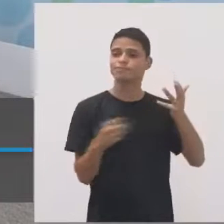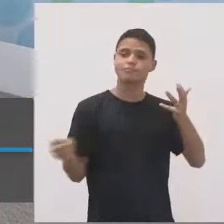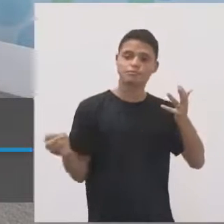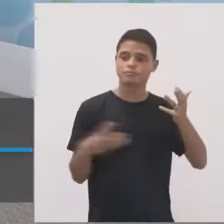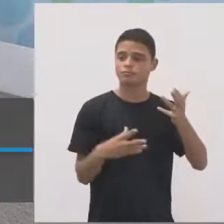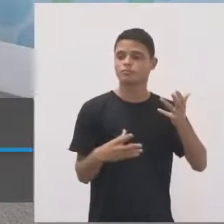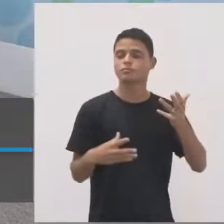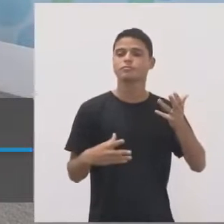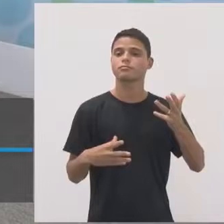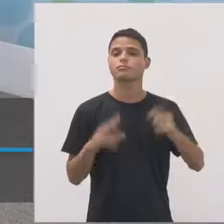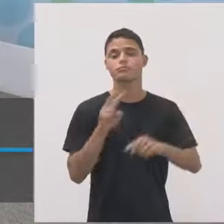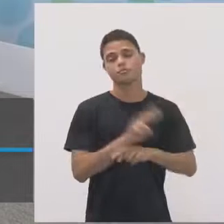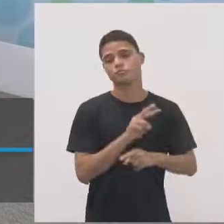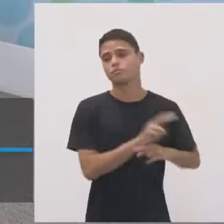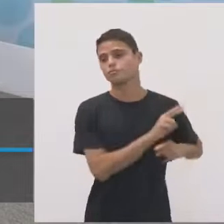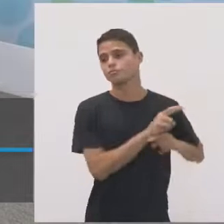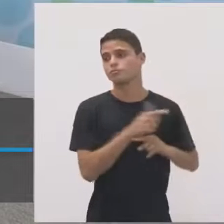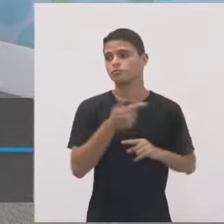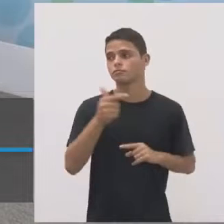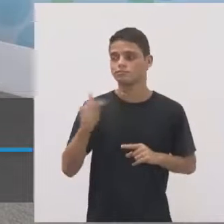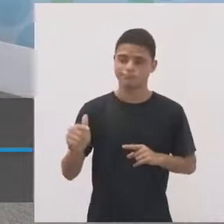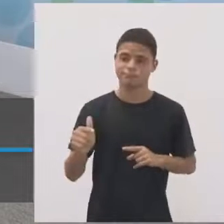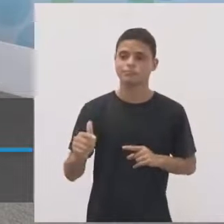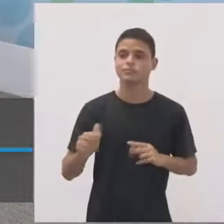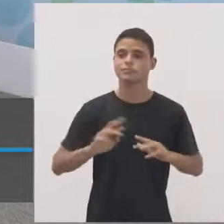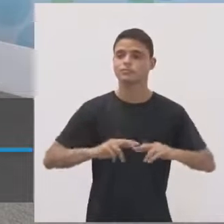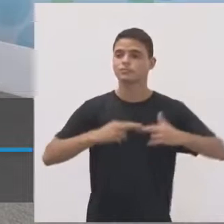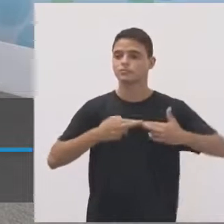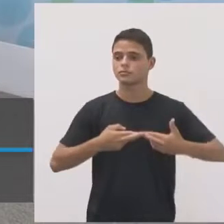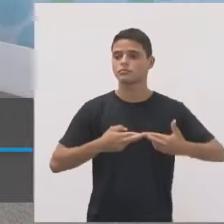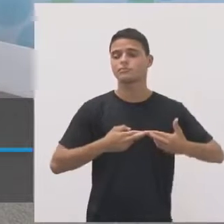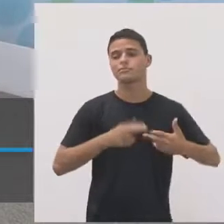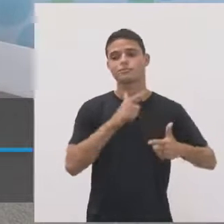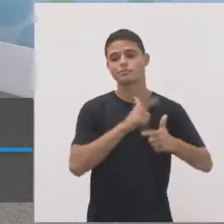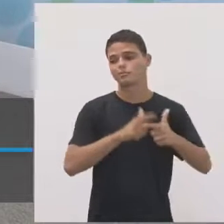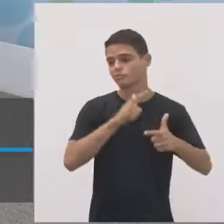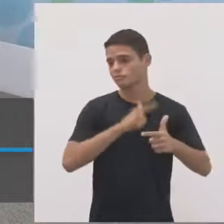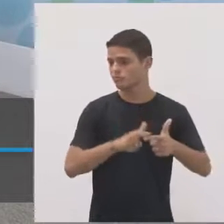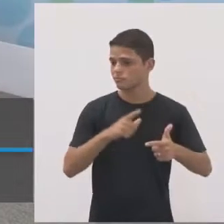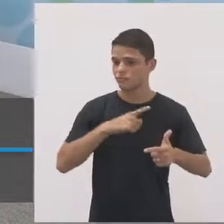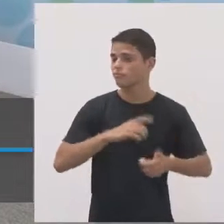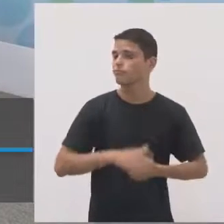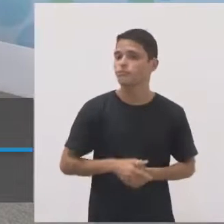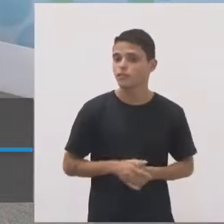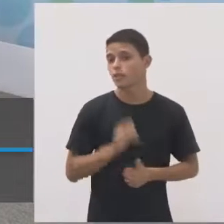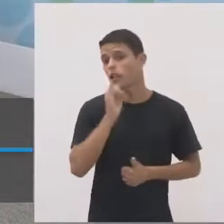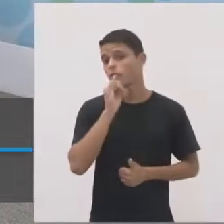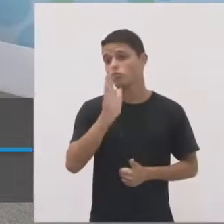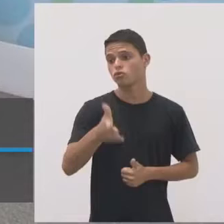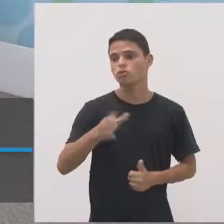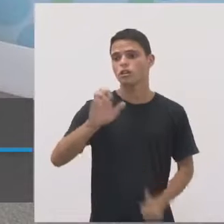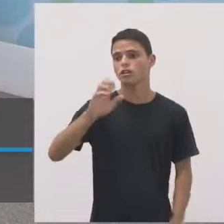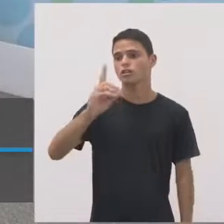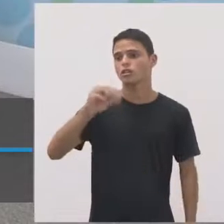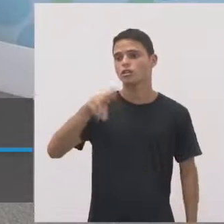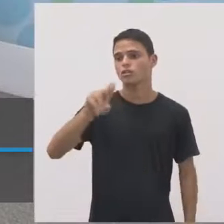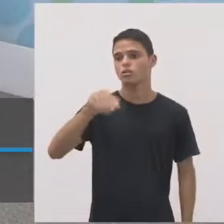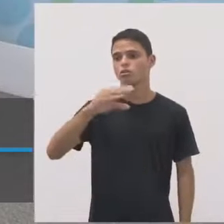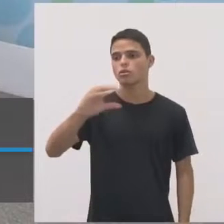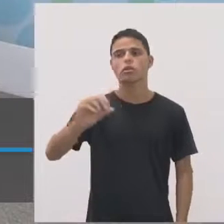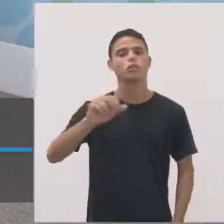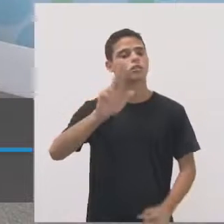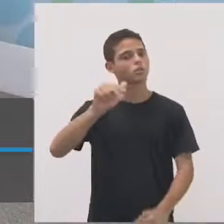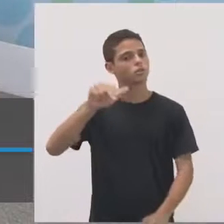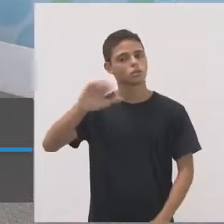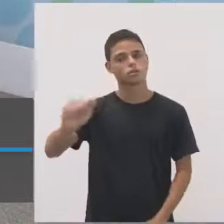está contaminando a rede, já vai dar uma grande dor de cabeça. Então, já falo, assim, a Seduc nunca vai pedir para vocês clicarem nada